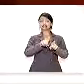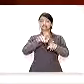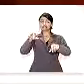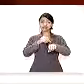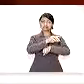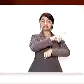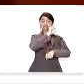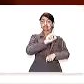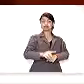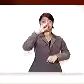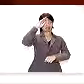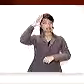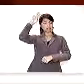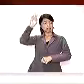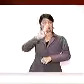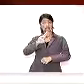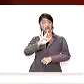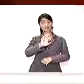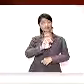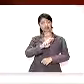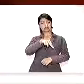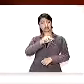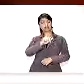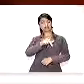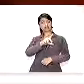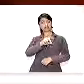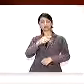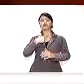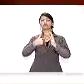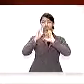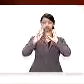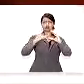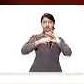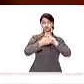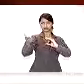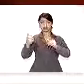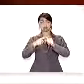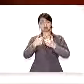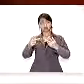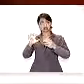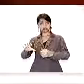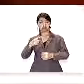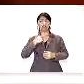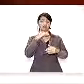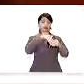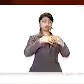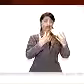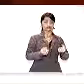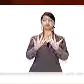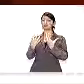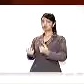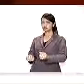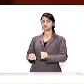Fernando do Costa relatório e voto previamente disponibilizados em preliminar pressuposto em termos voto pelo conhecimento